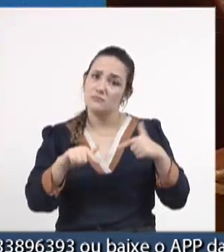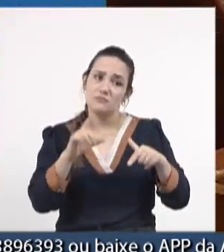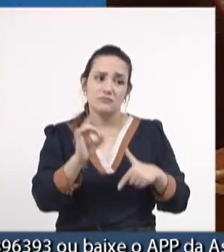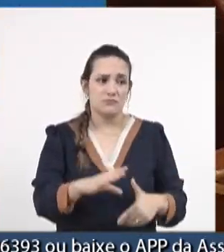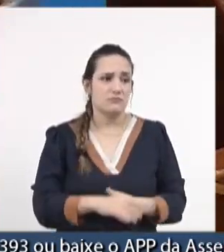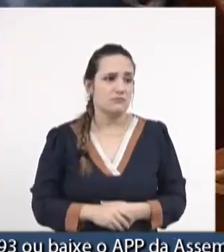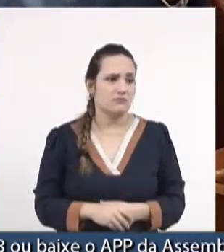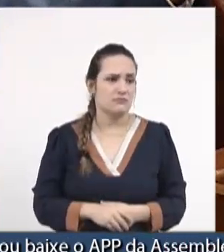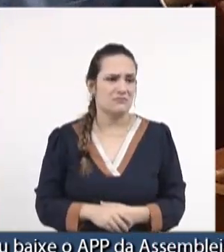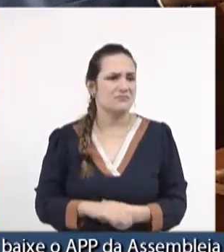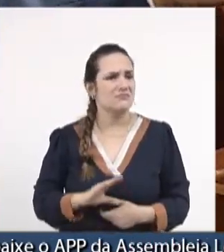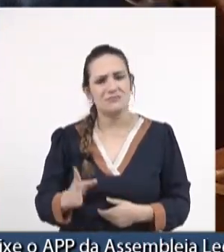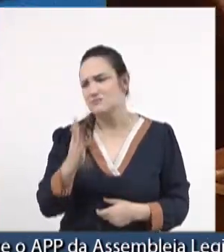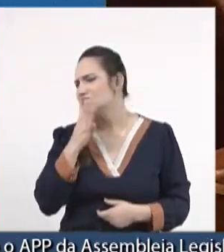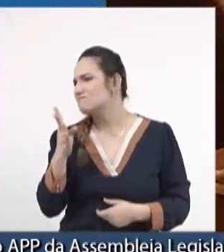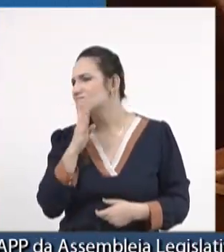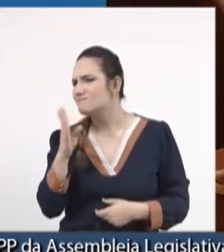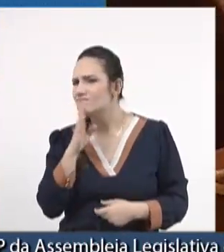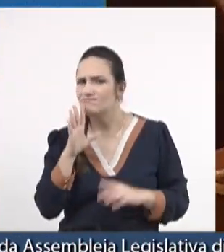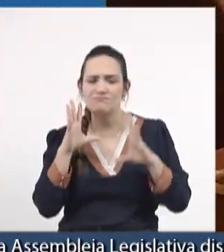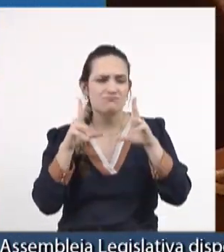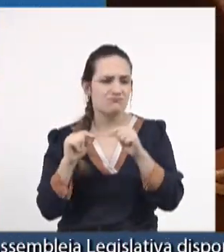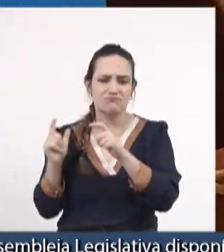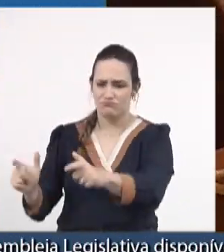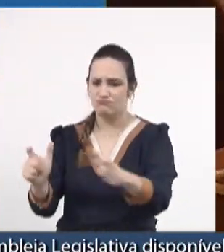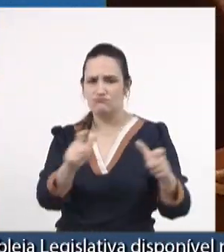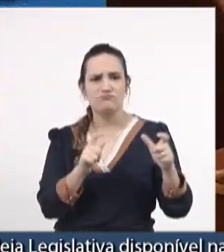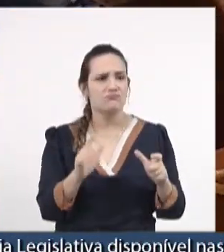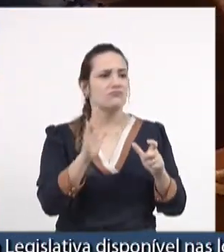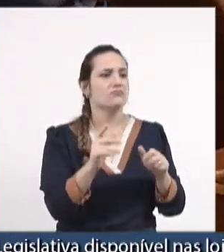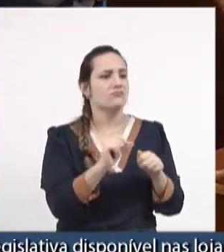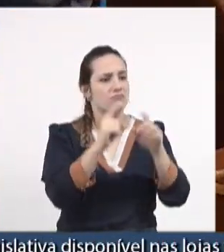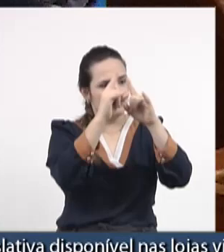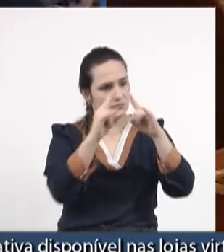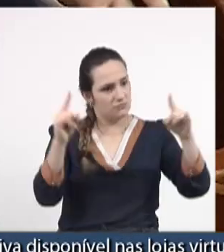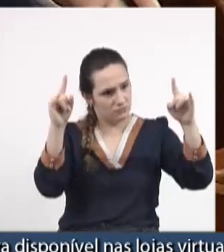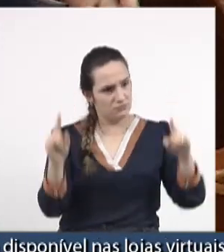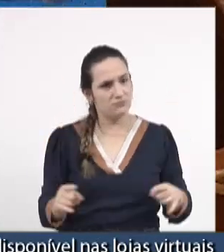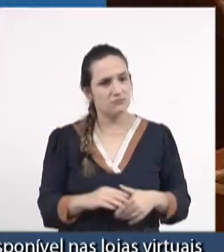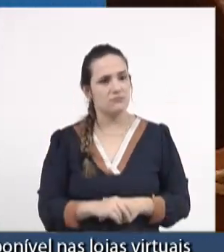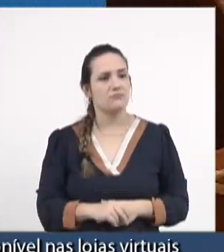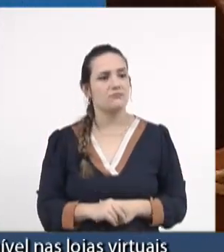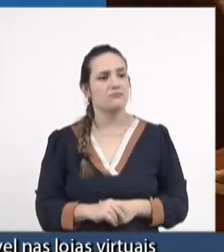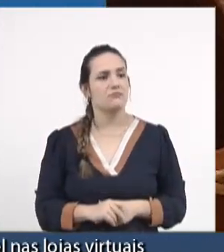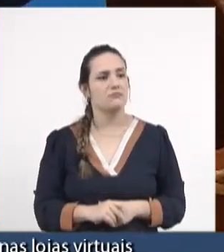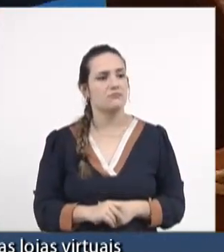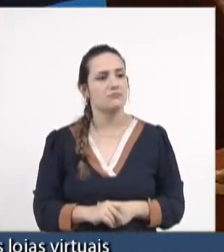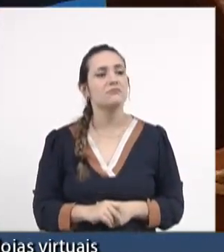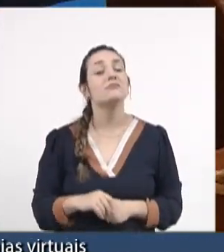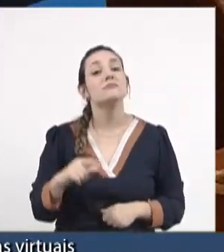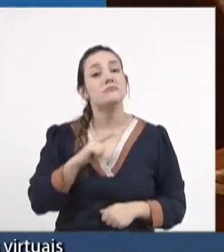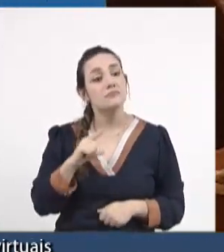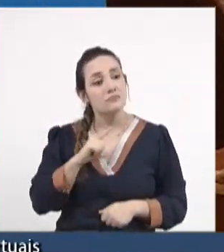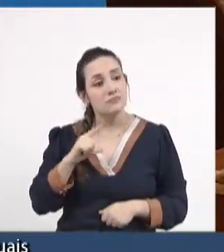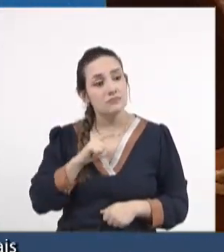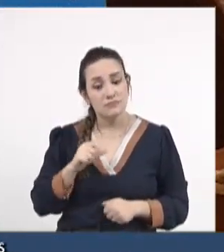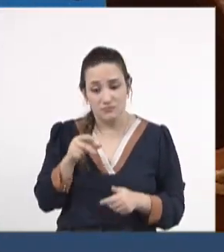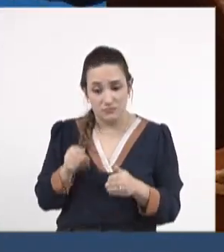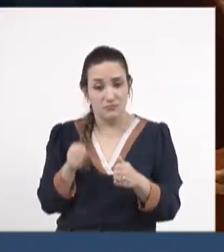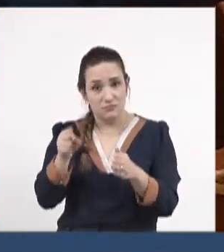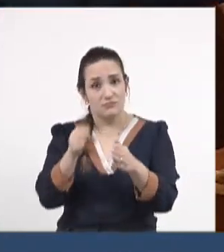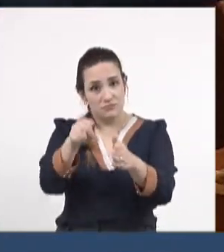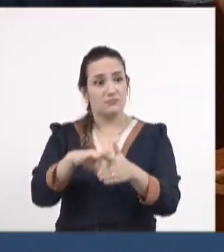mate. Então eles andaram por tudo quanto é lugar. A Campanário, por exemplo, que Getúlio Vargas já dormiu lá, tinha até trem de ferro